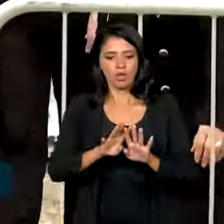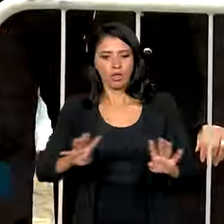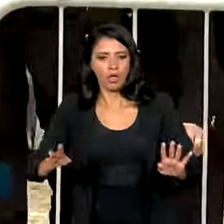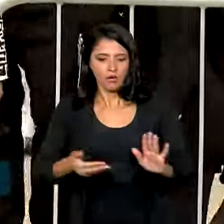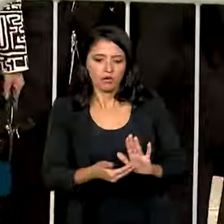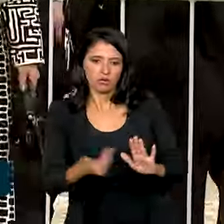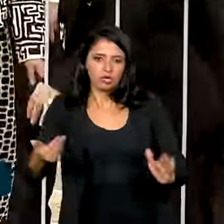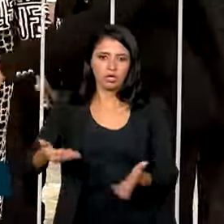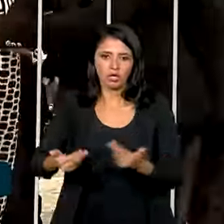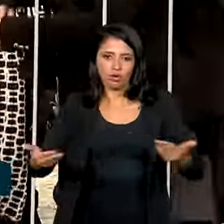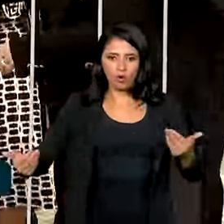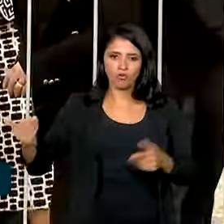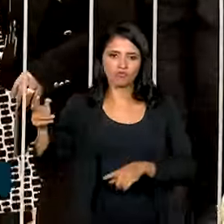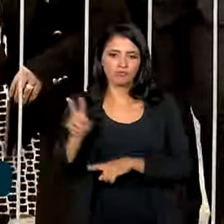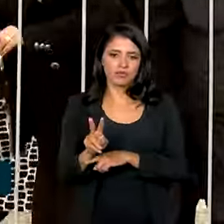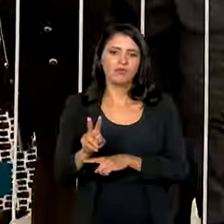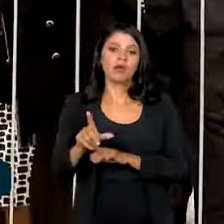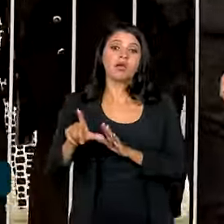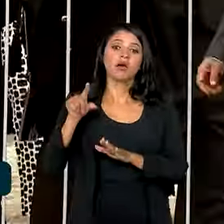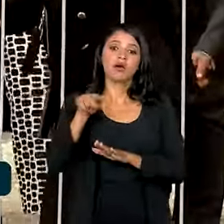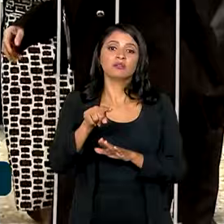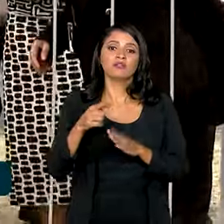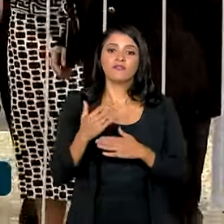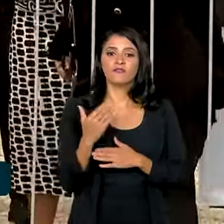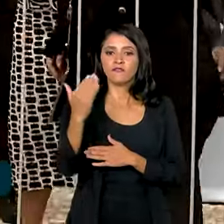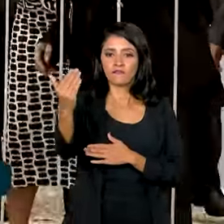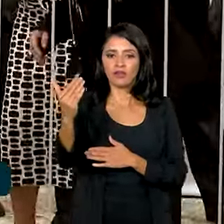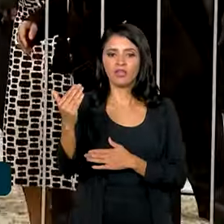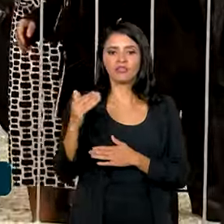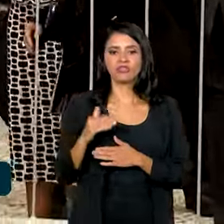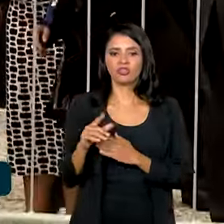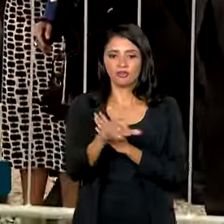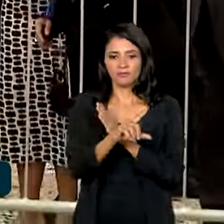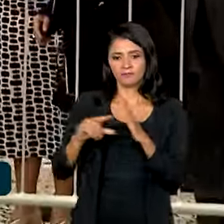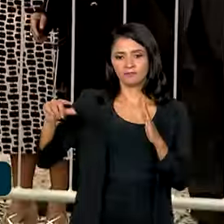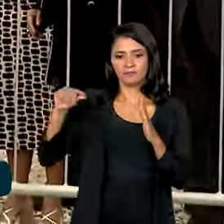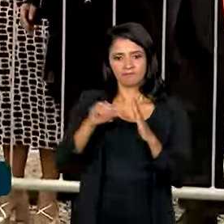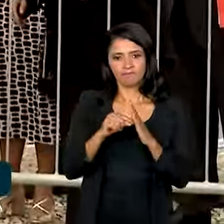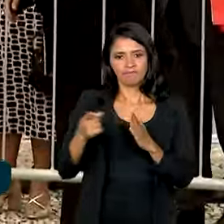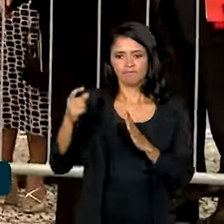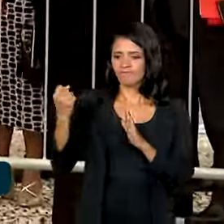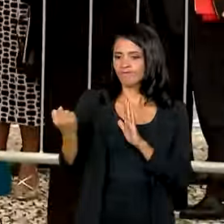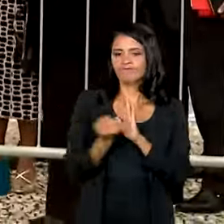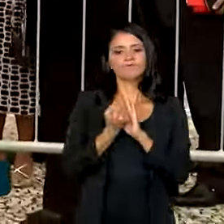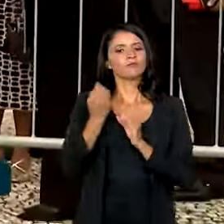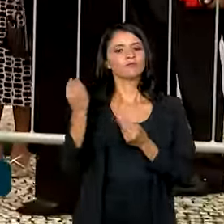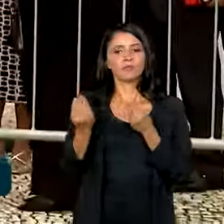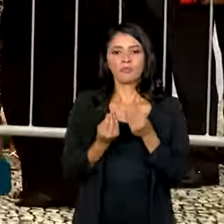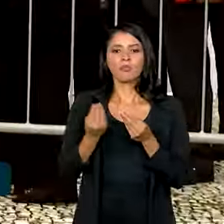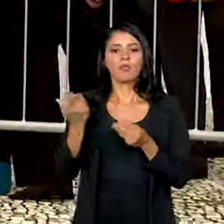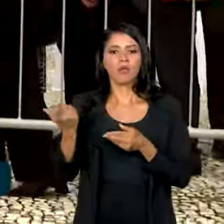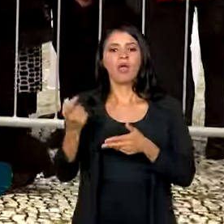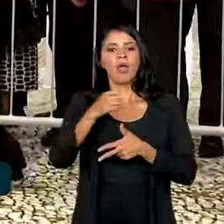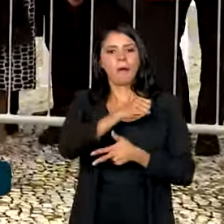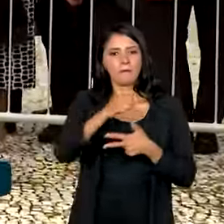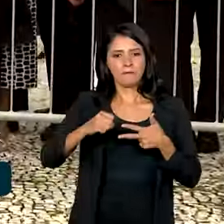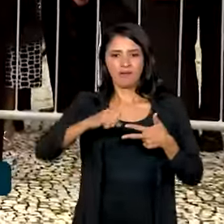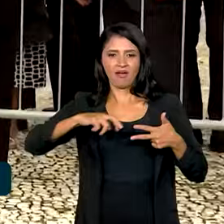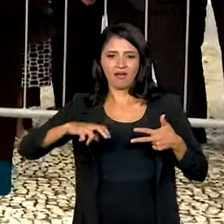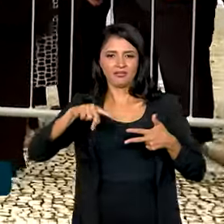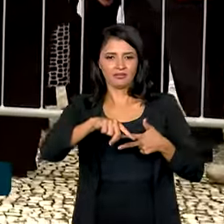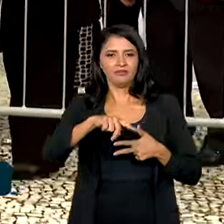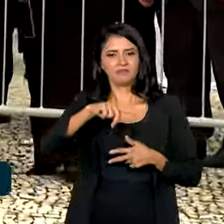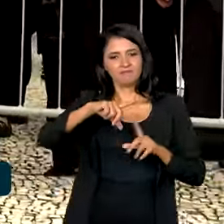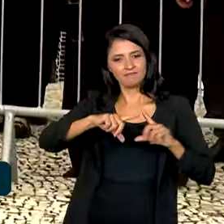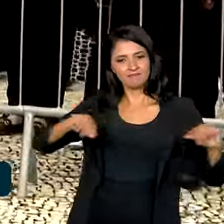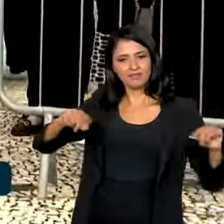das grades de proteção que estavam em frente ao Palácio. Com um ato simbólico, a Praça dos Três Poderes, em